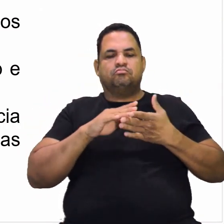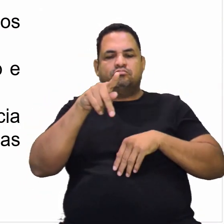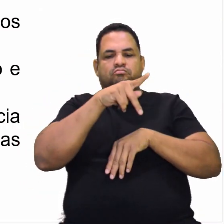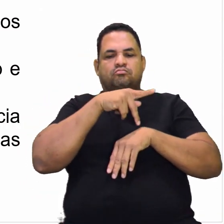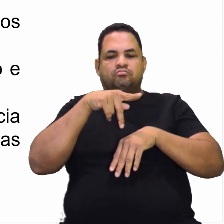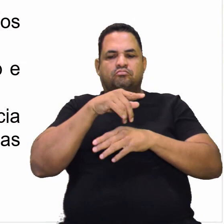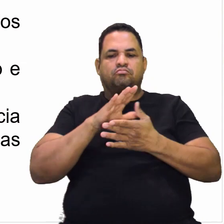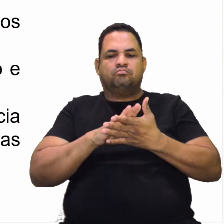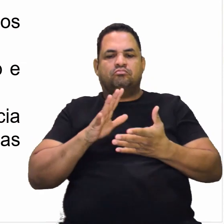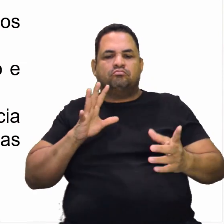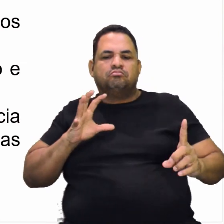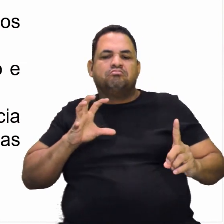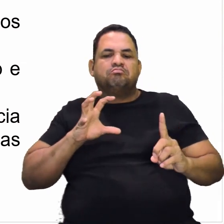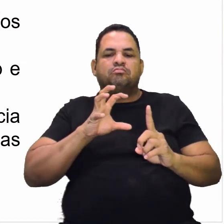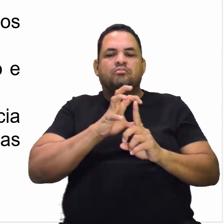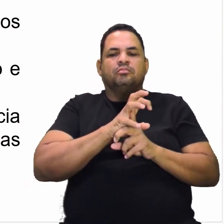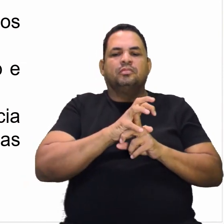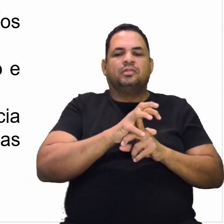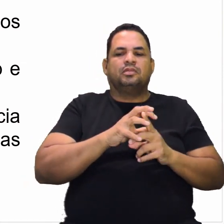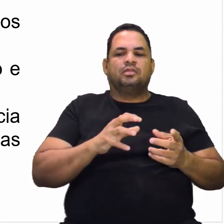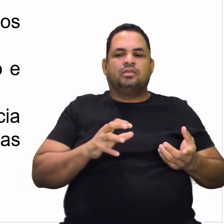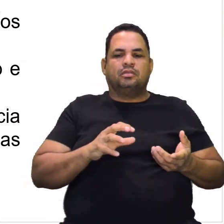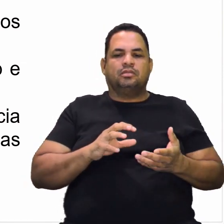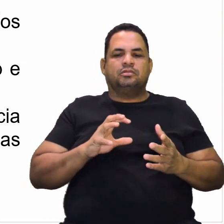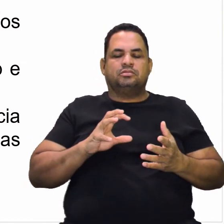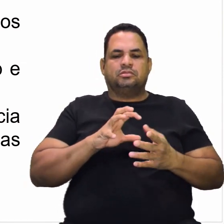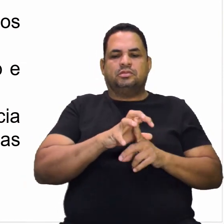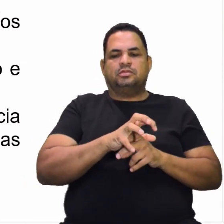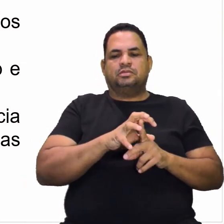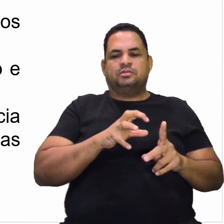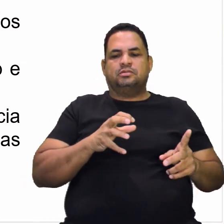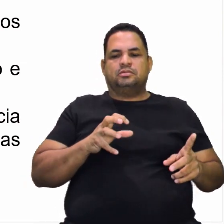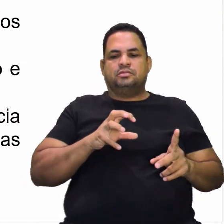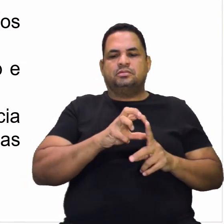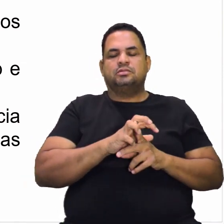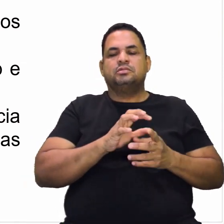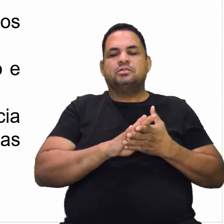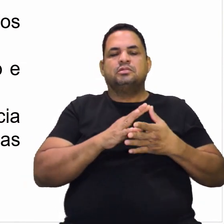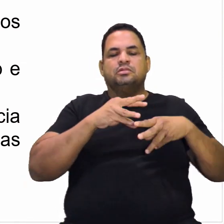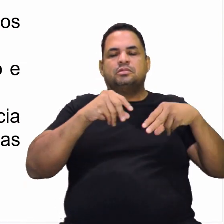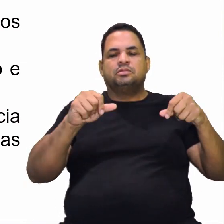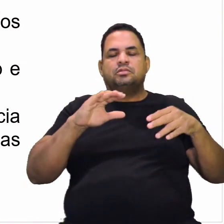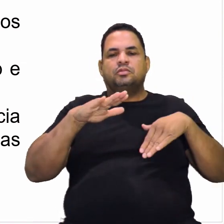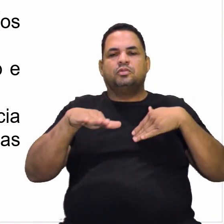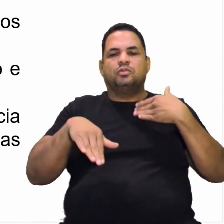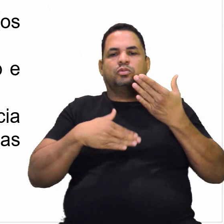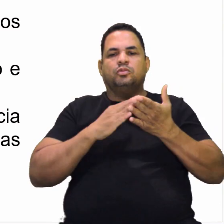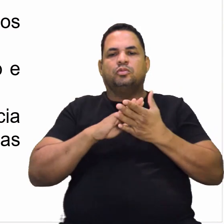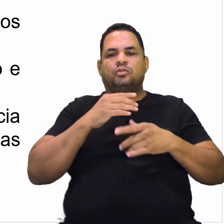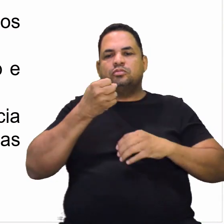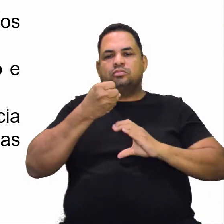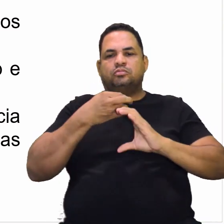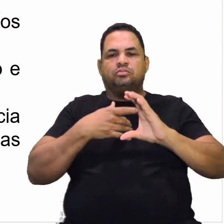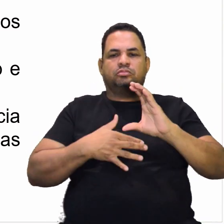que tentavam invadir suas terras. Qual a função das